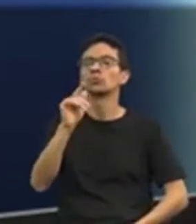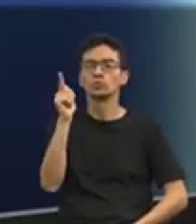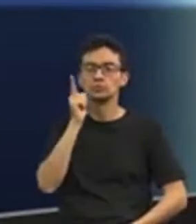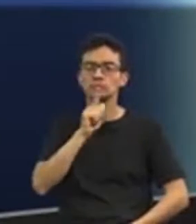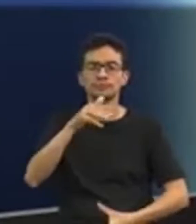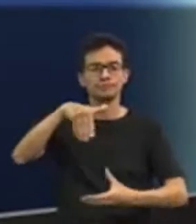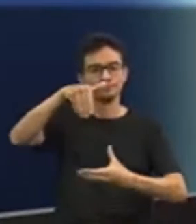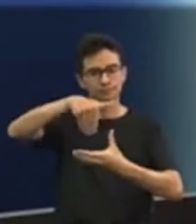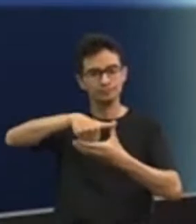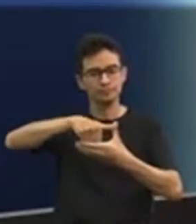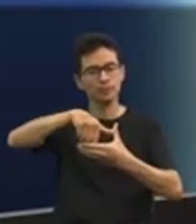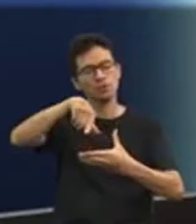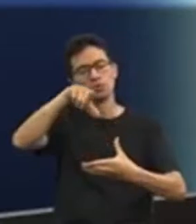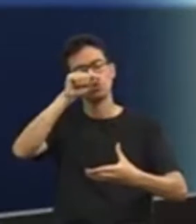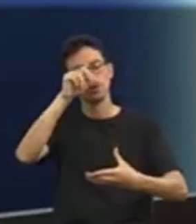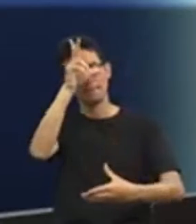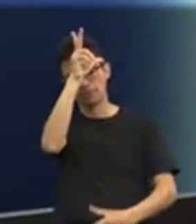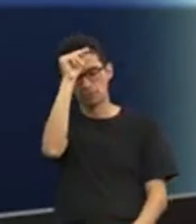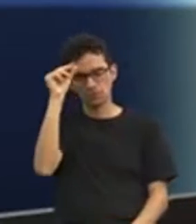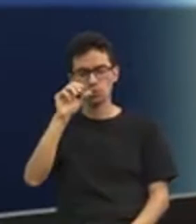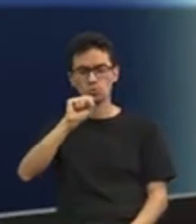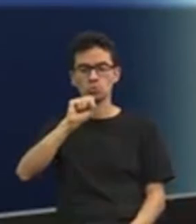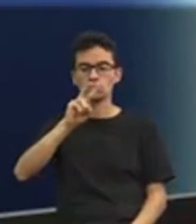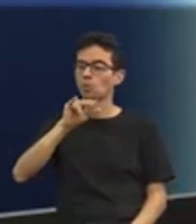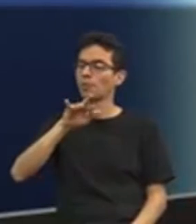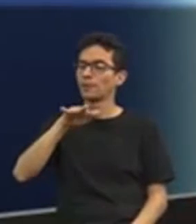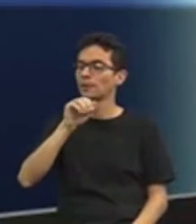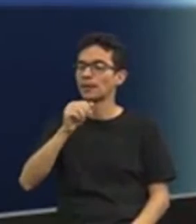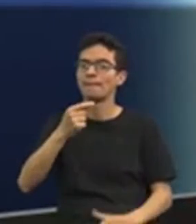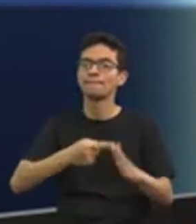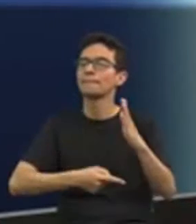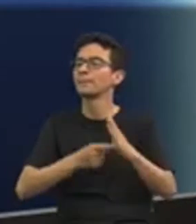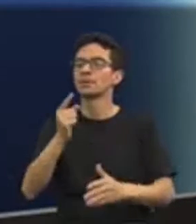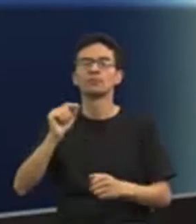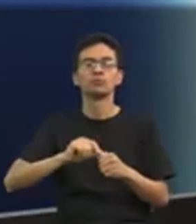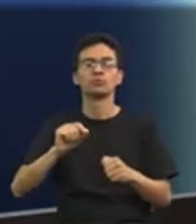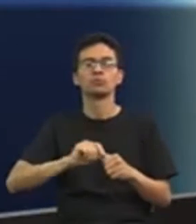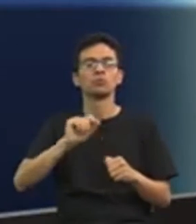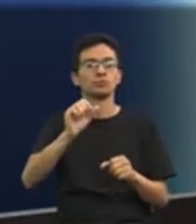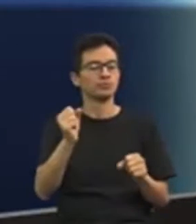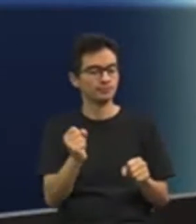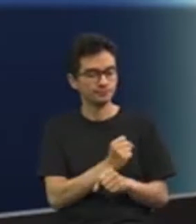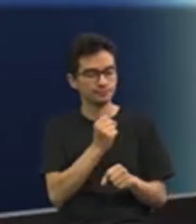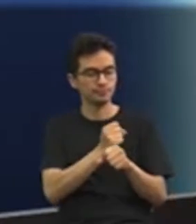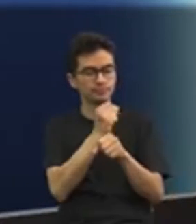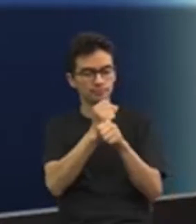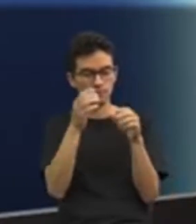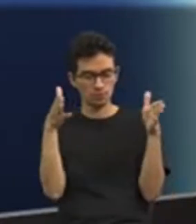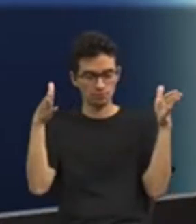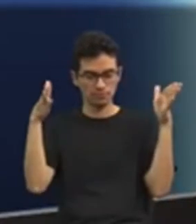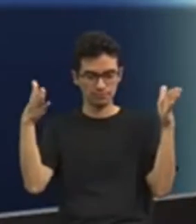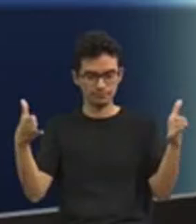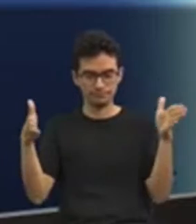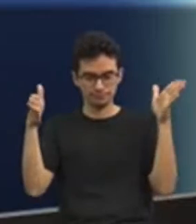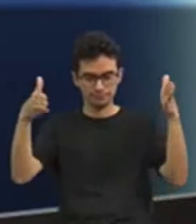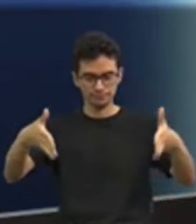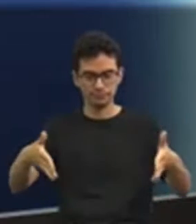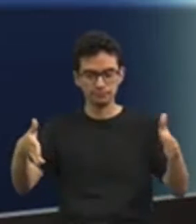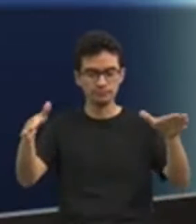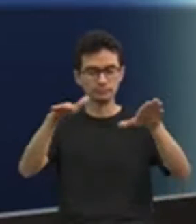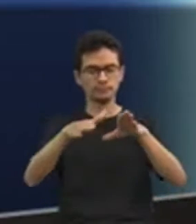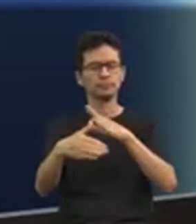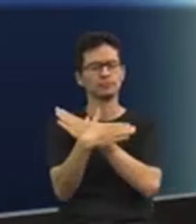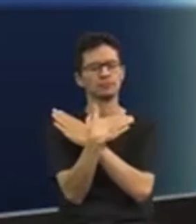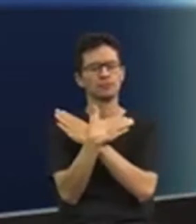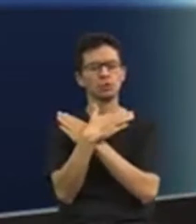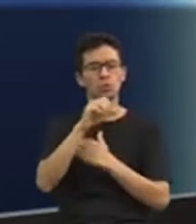eleito como prefeito de sucupira a primeira coisa que ele faria se ele a construção do cemitério na cidade de sucupira